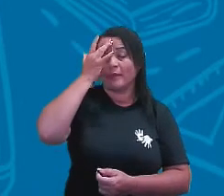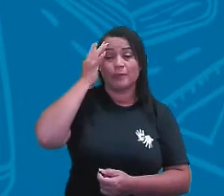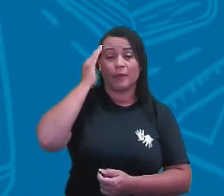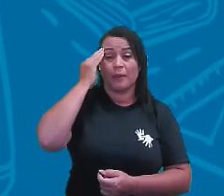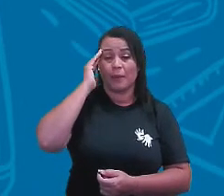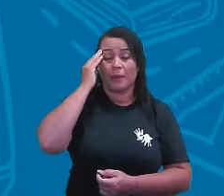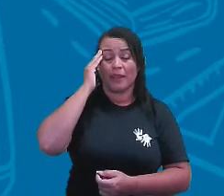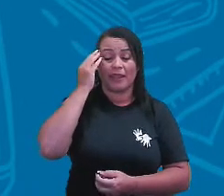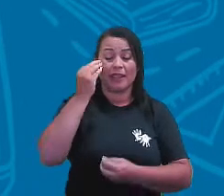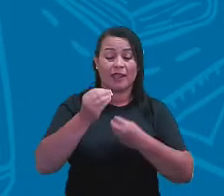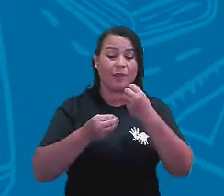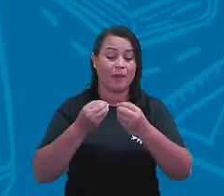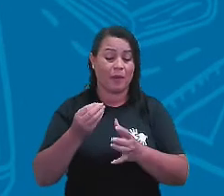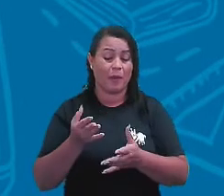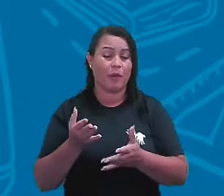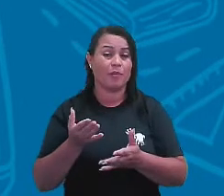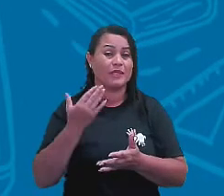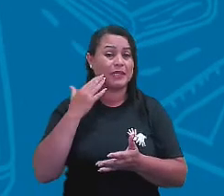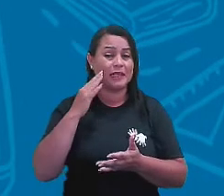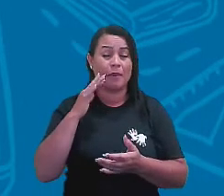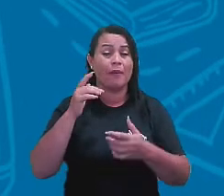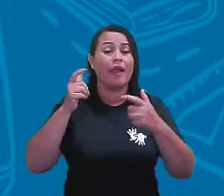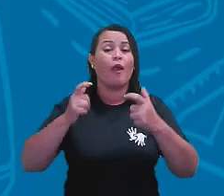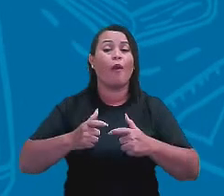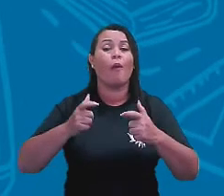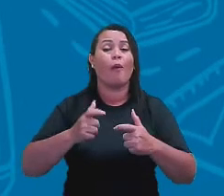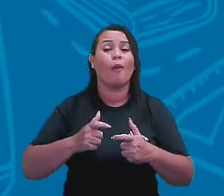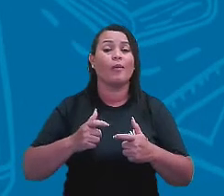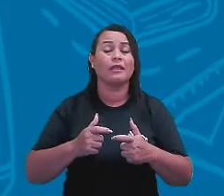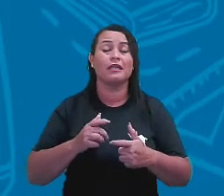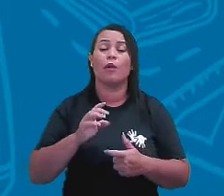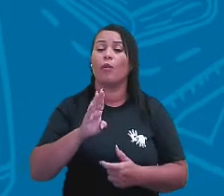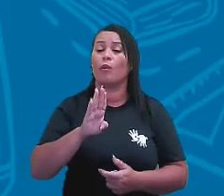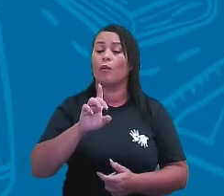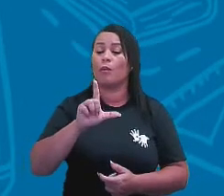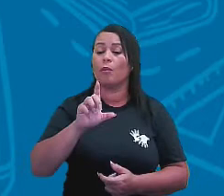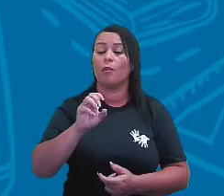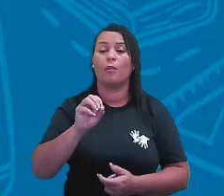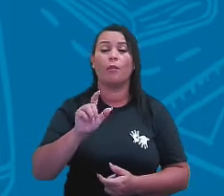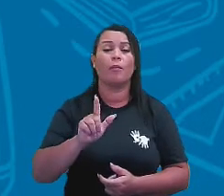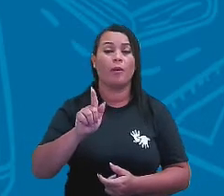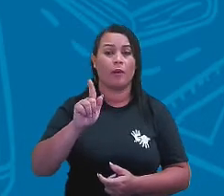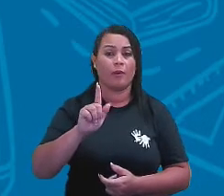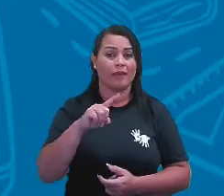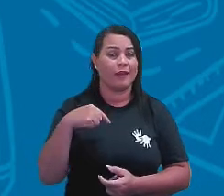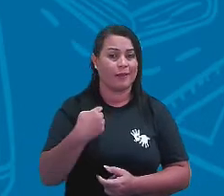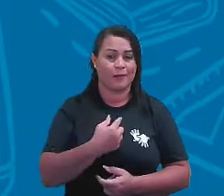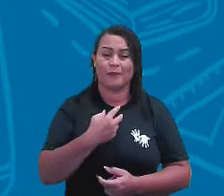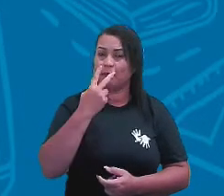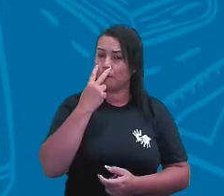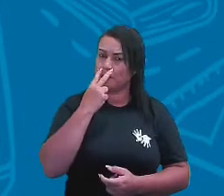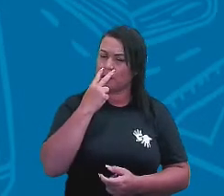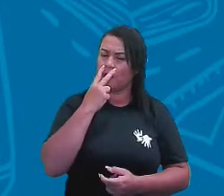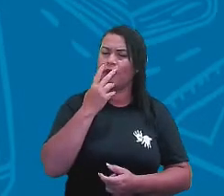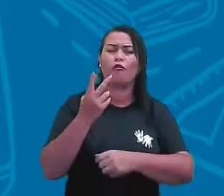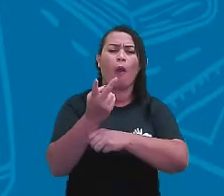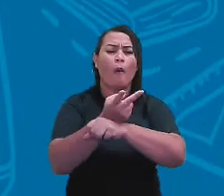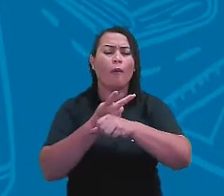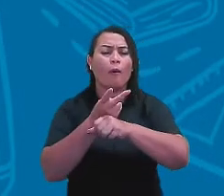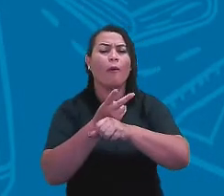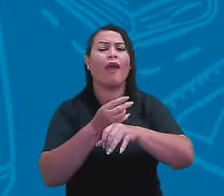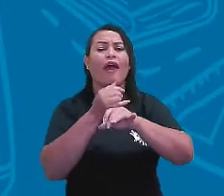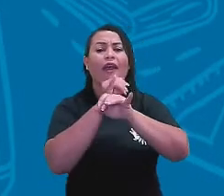rodar por aí sem saber onde pisa, o blog Nossa Vitória foi atrás de informações sobre